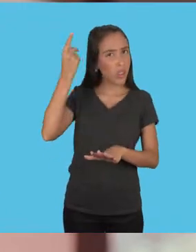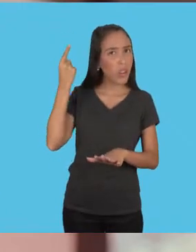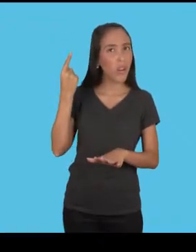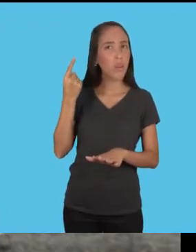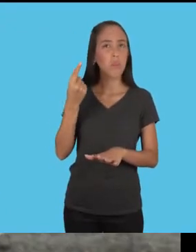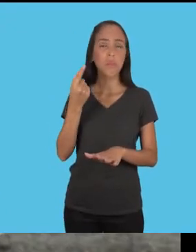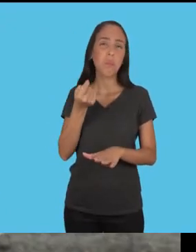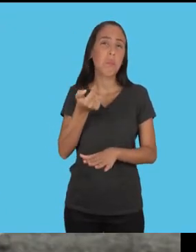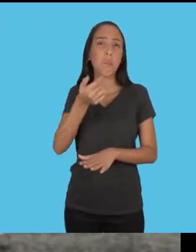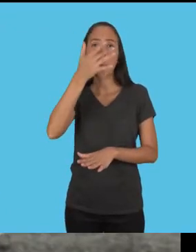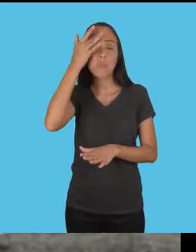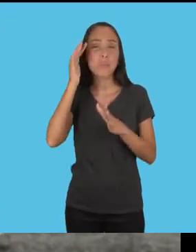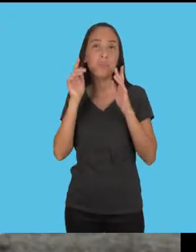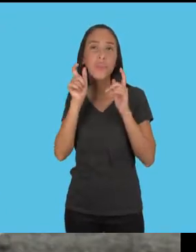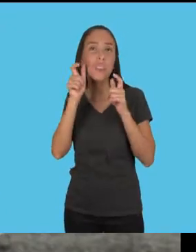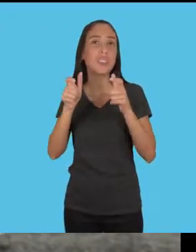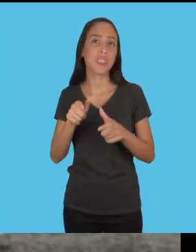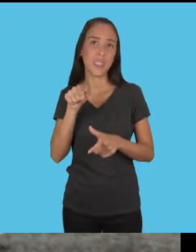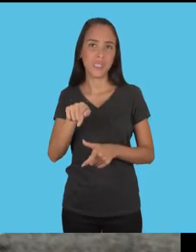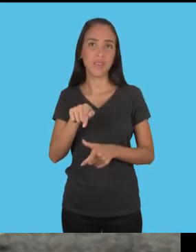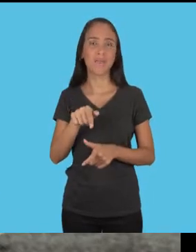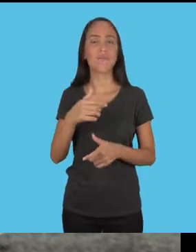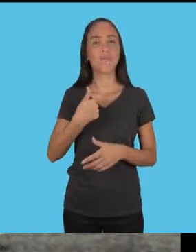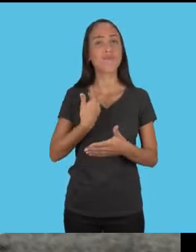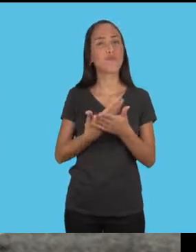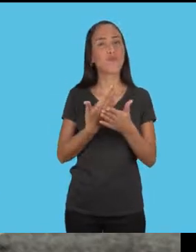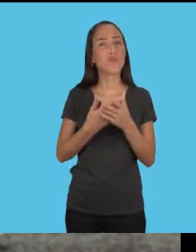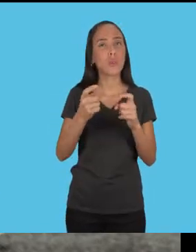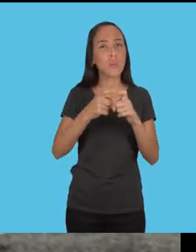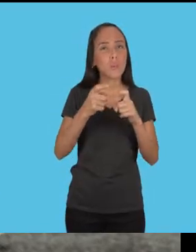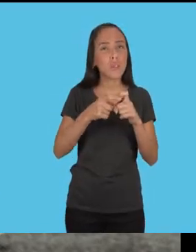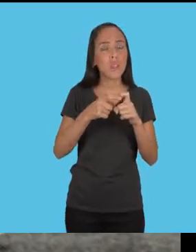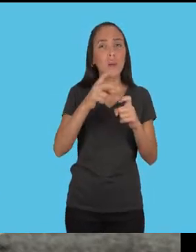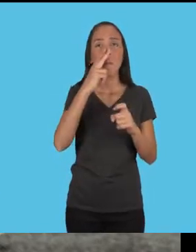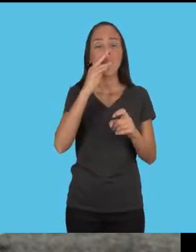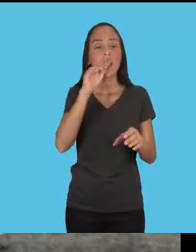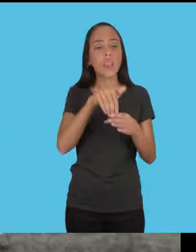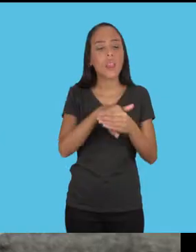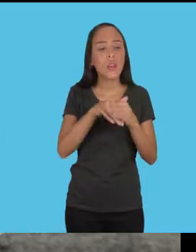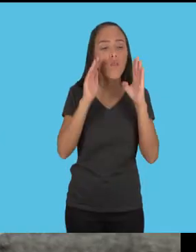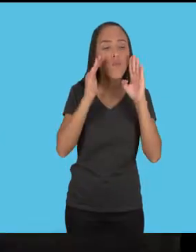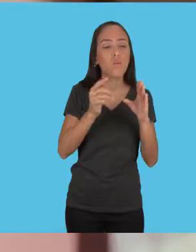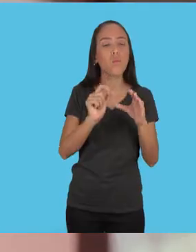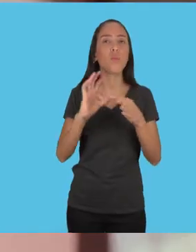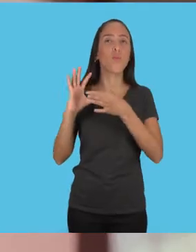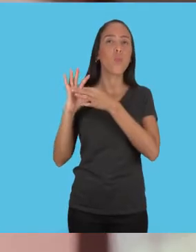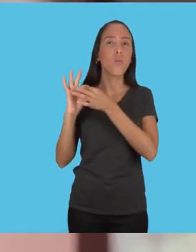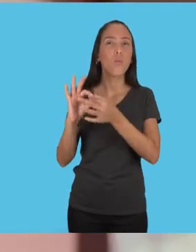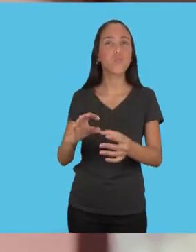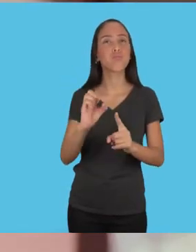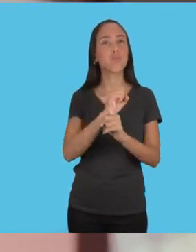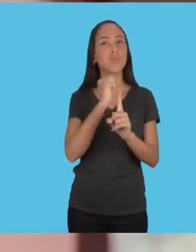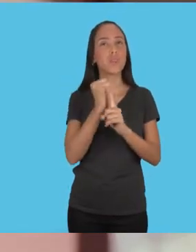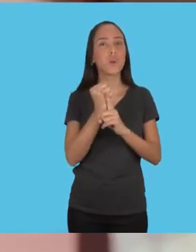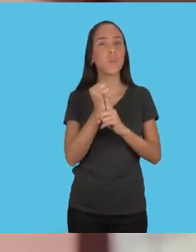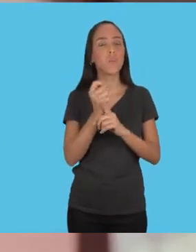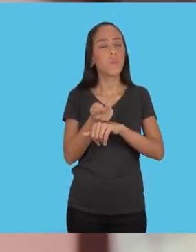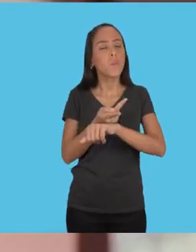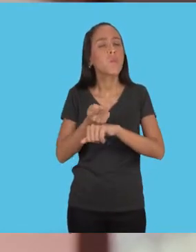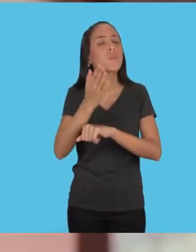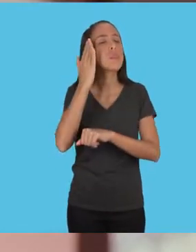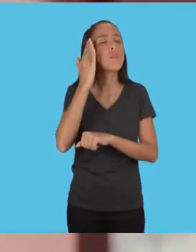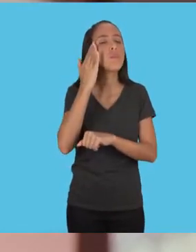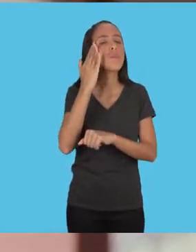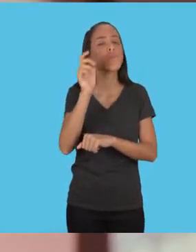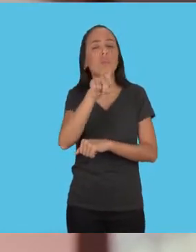meio mundo. Nós estudávamos a medicina dentro de um contexto sociológico, procurando saber